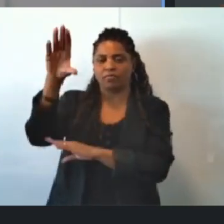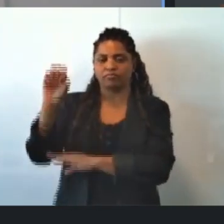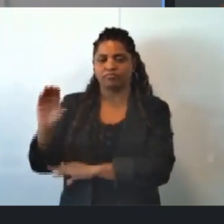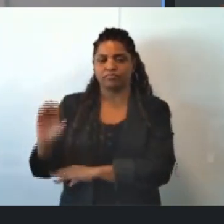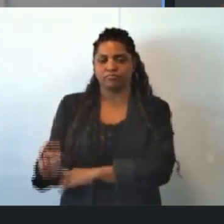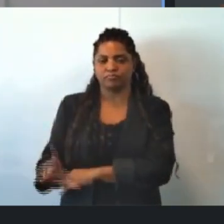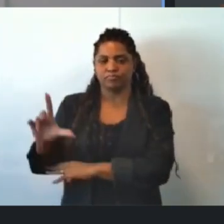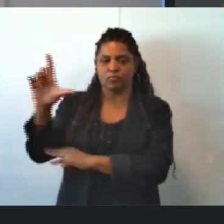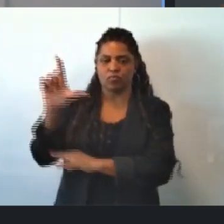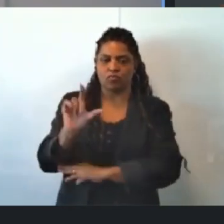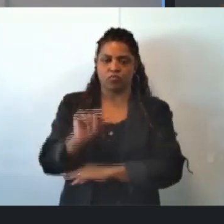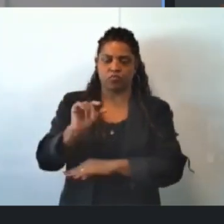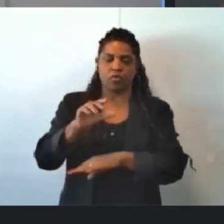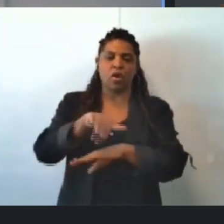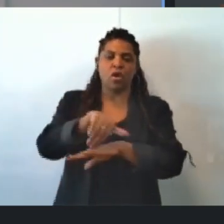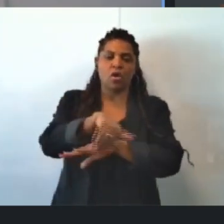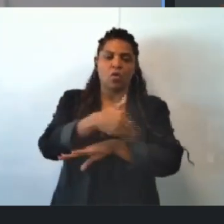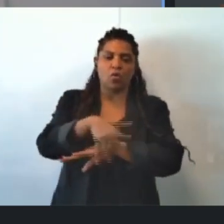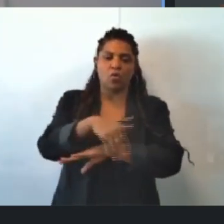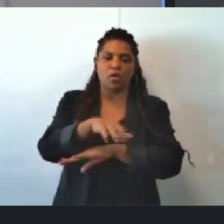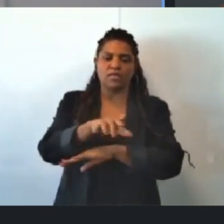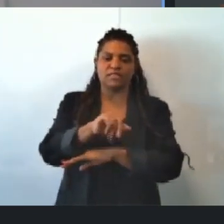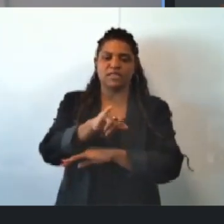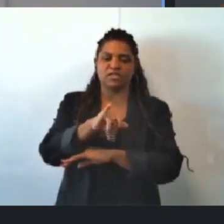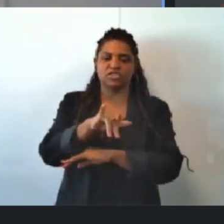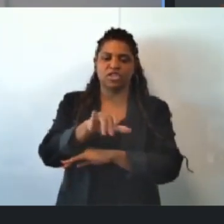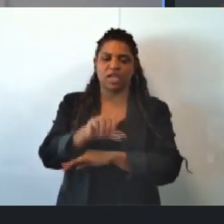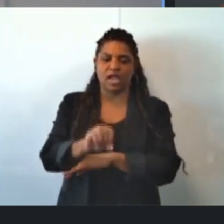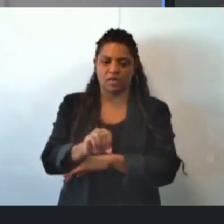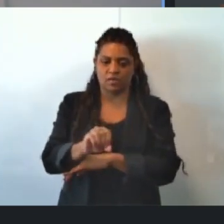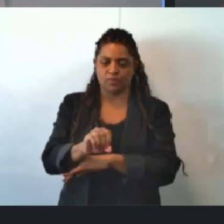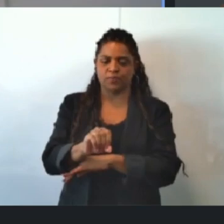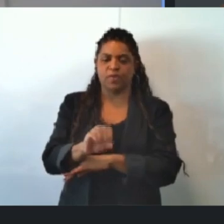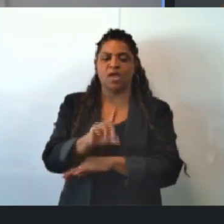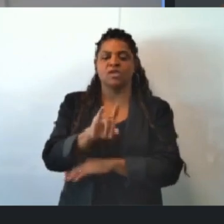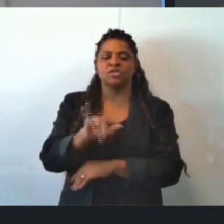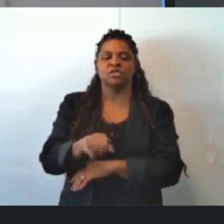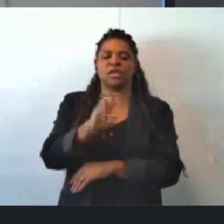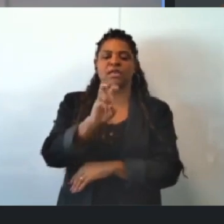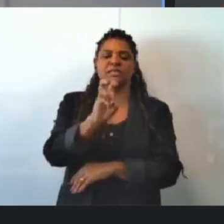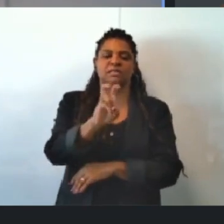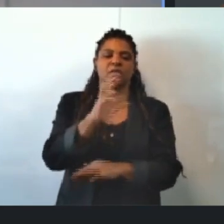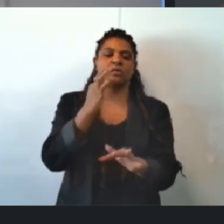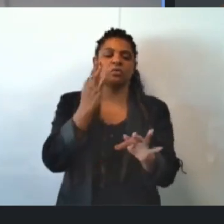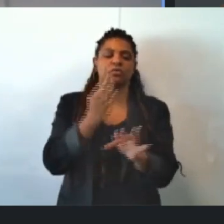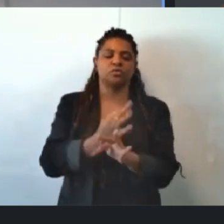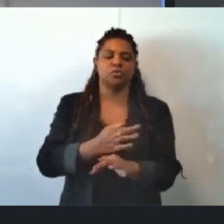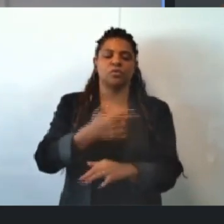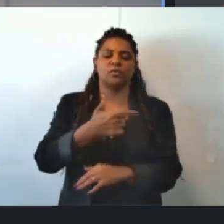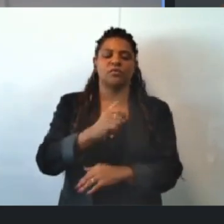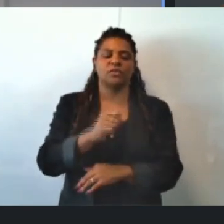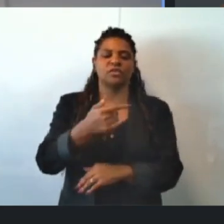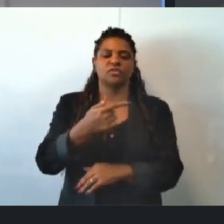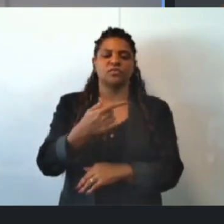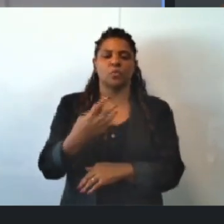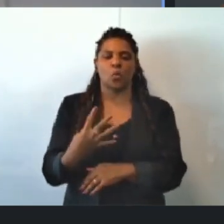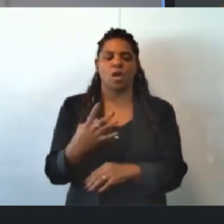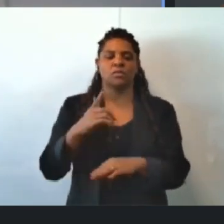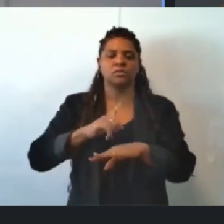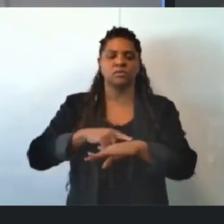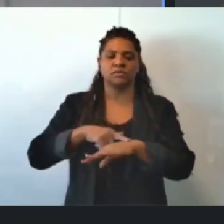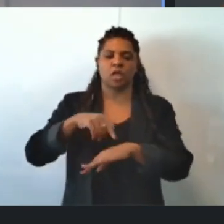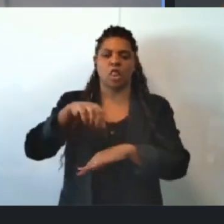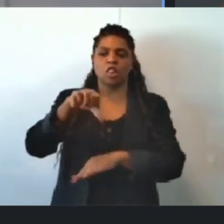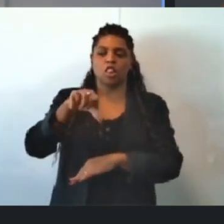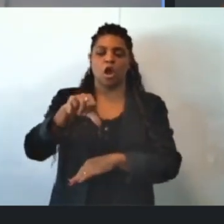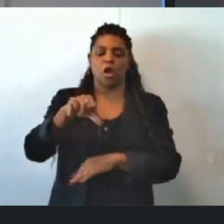Padre Júlio Maria. Dia 5 de julho de 2024, 9 horas da manhã. O local é